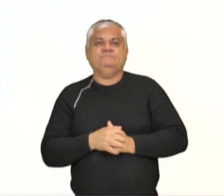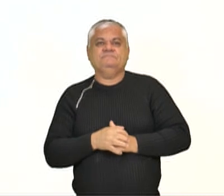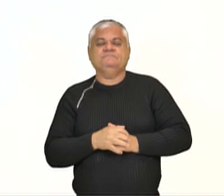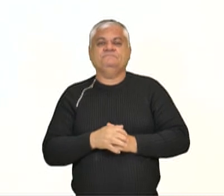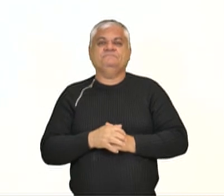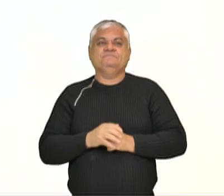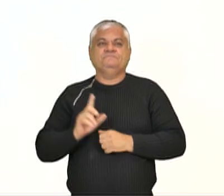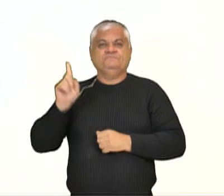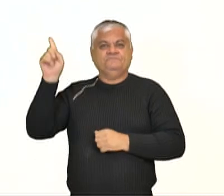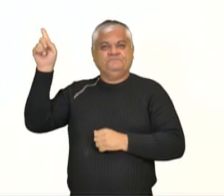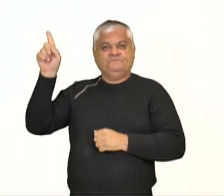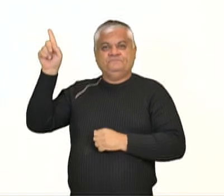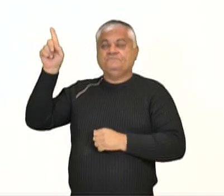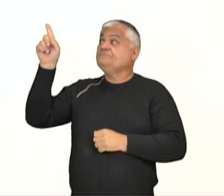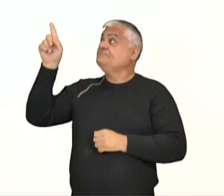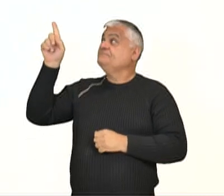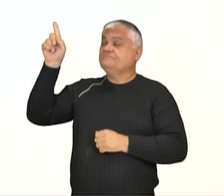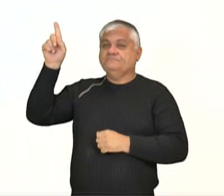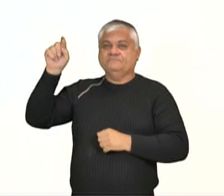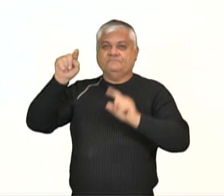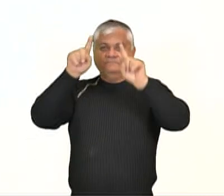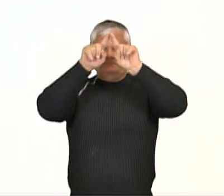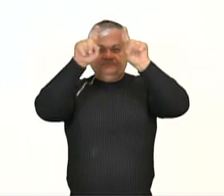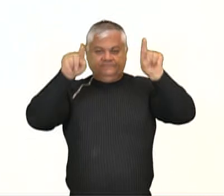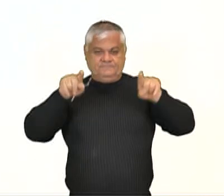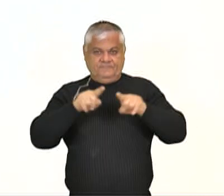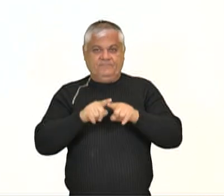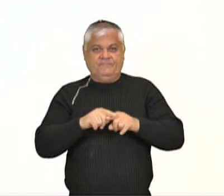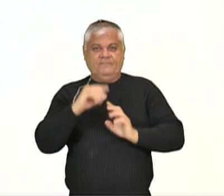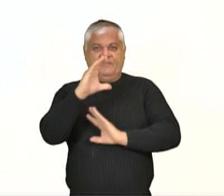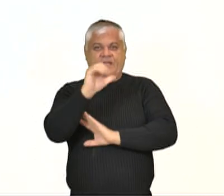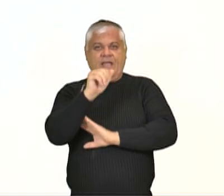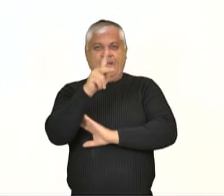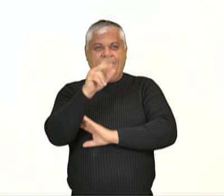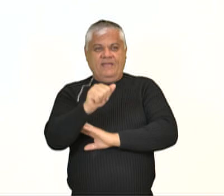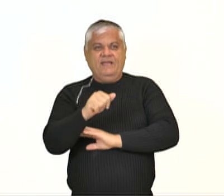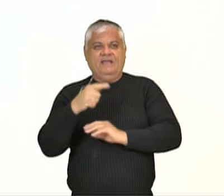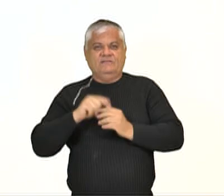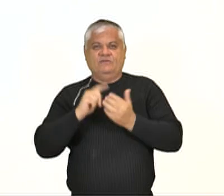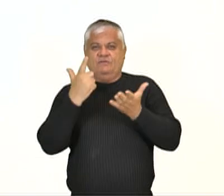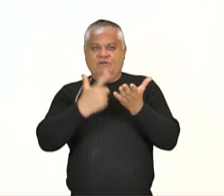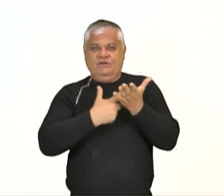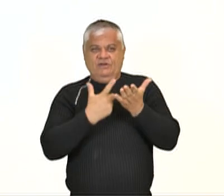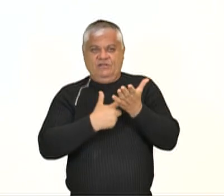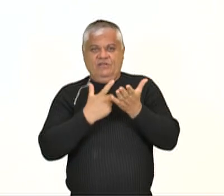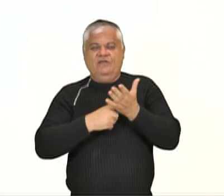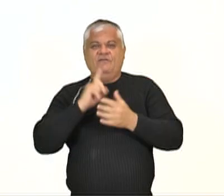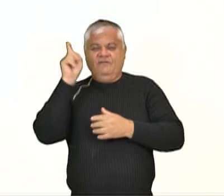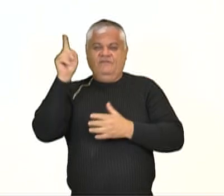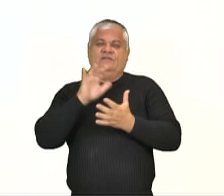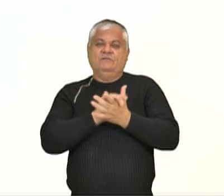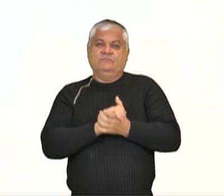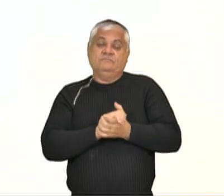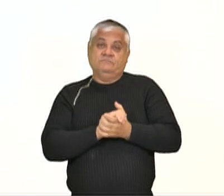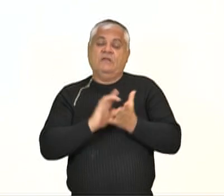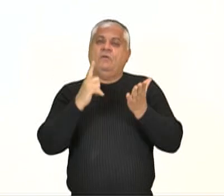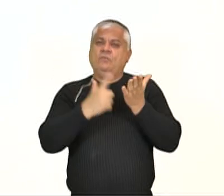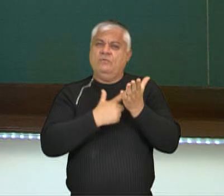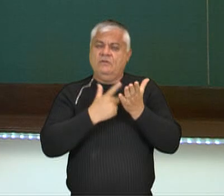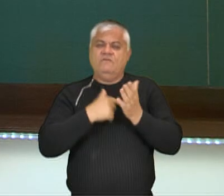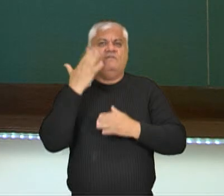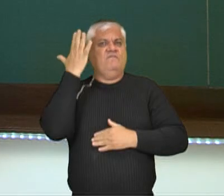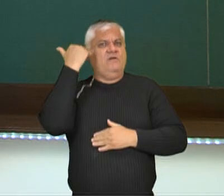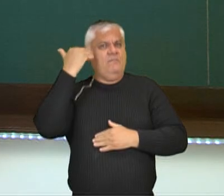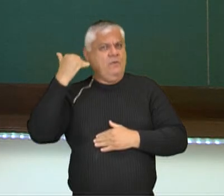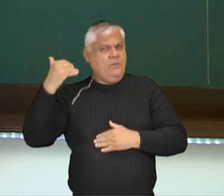Nós temos aqui a imagem de um livro, né? A capa de um livro, The Diary of a Young Girl, Anne Frank. É um livro bem